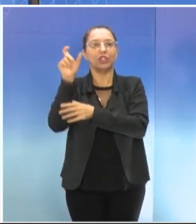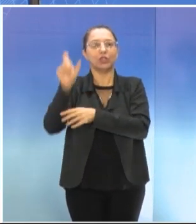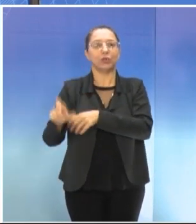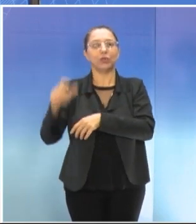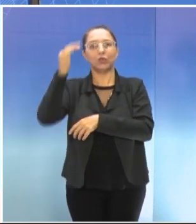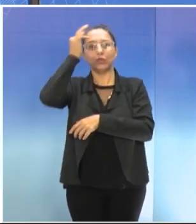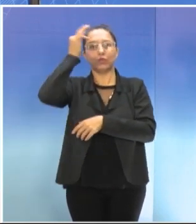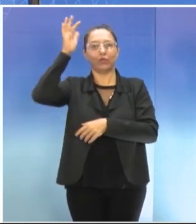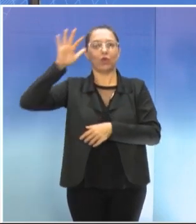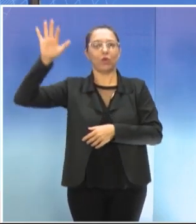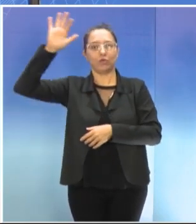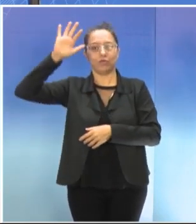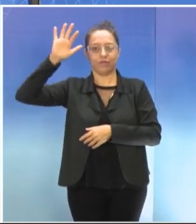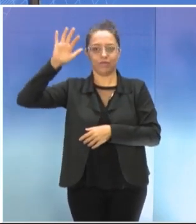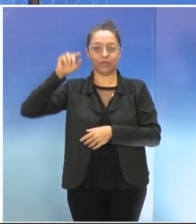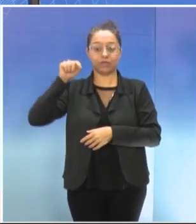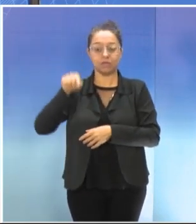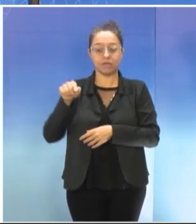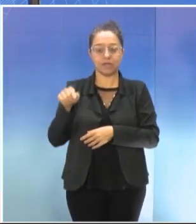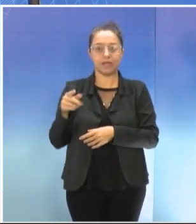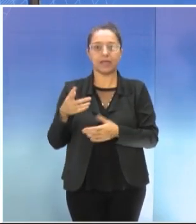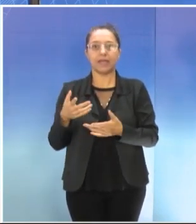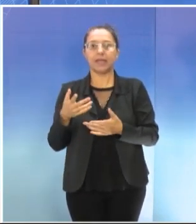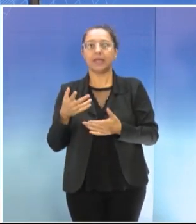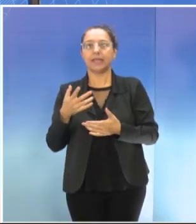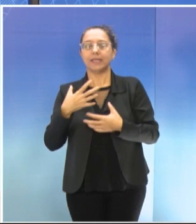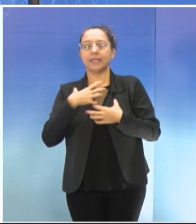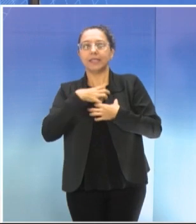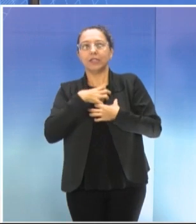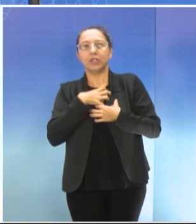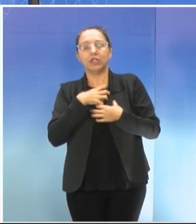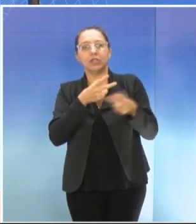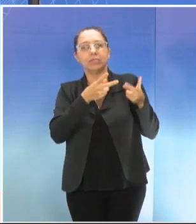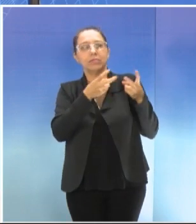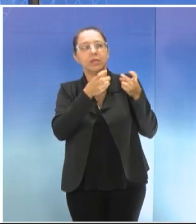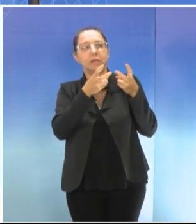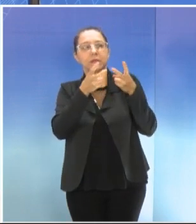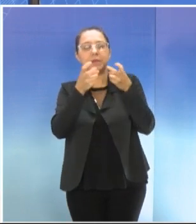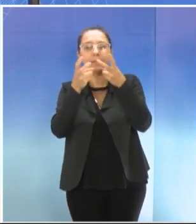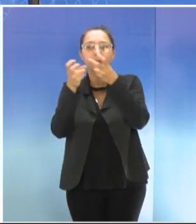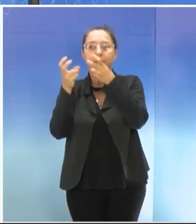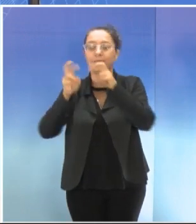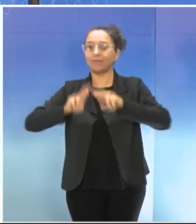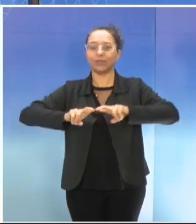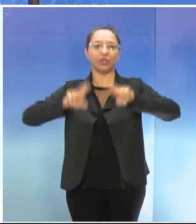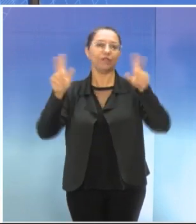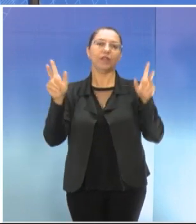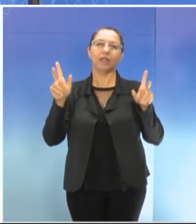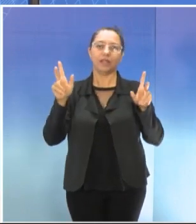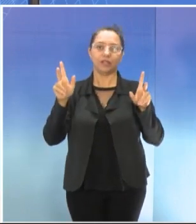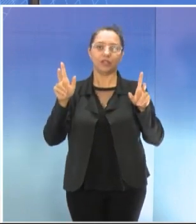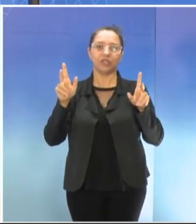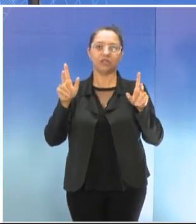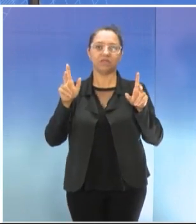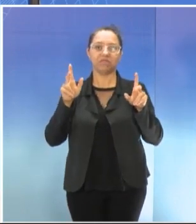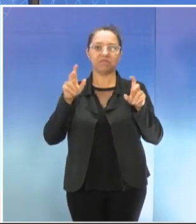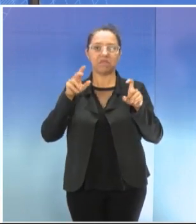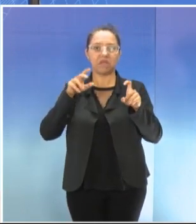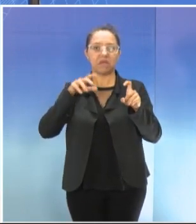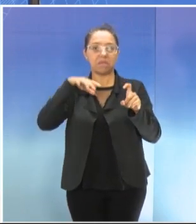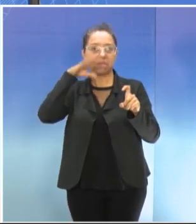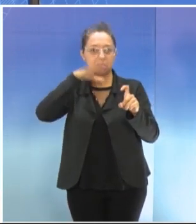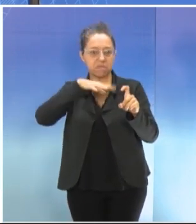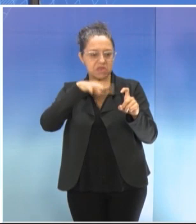filósofos buscavam respostas que não tinham a ver com o mito. Na verdade, eles queriam romper com o mito. Eles